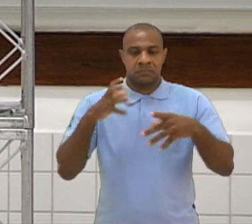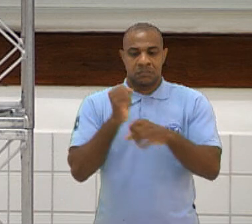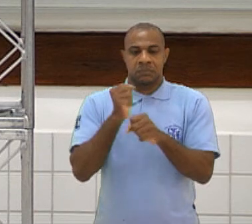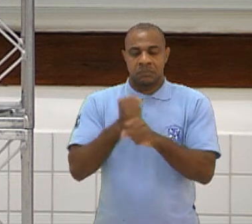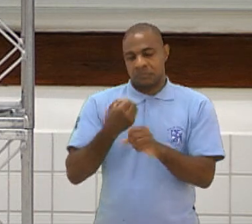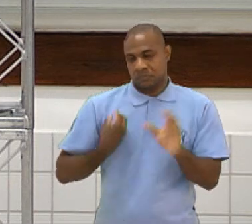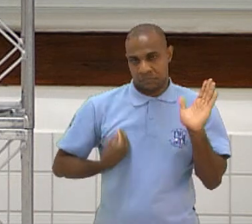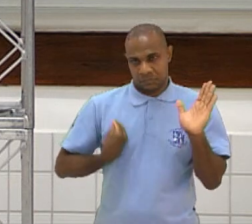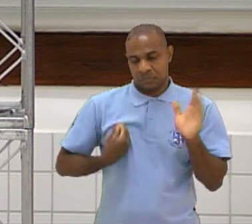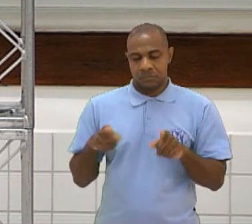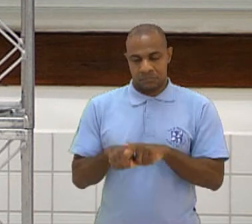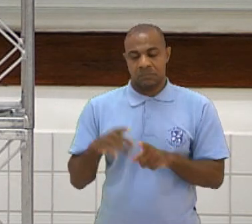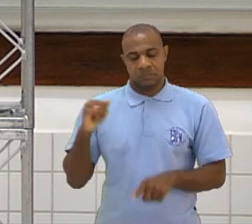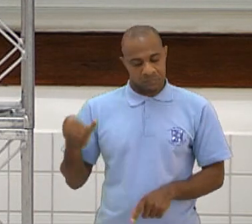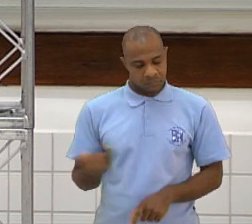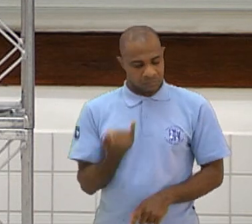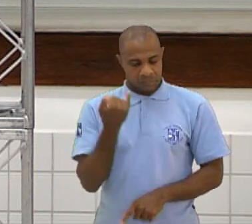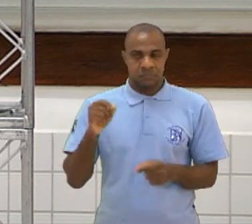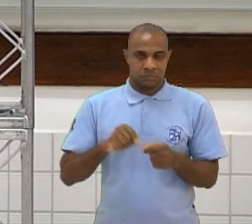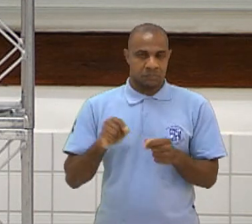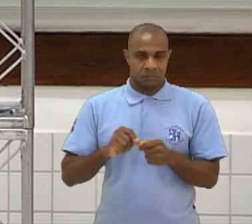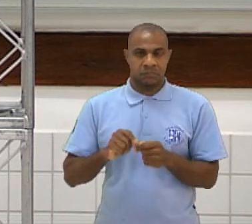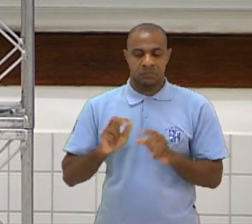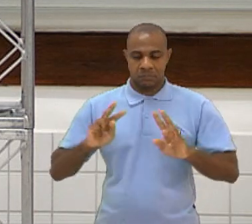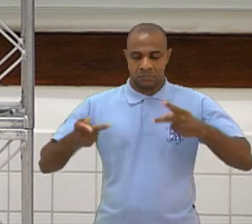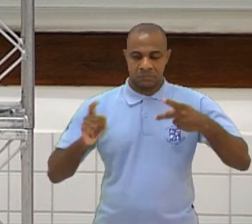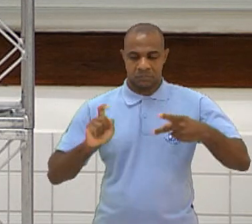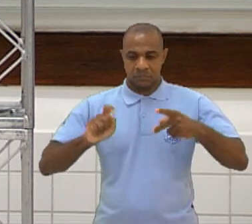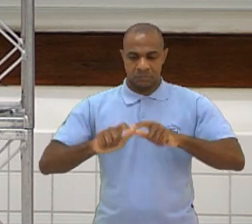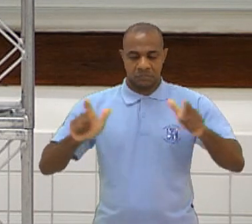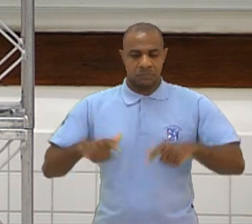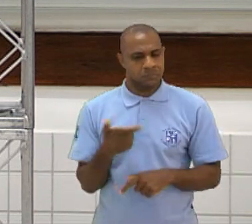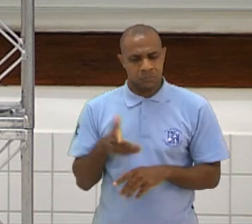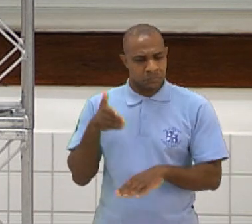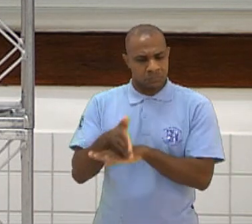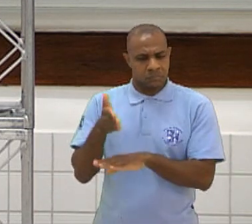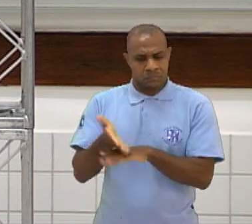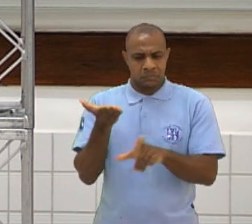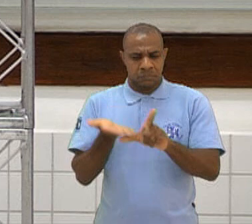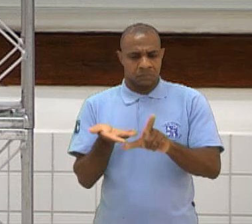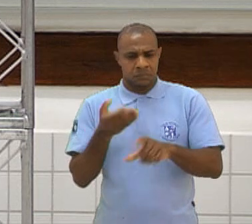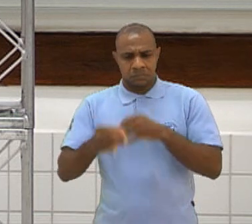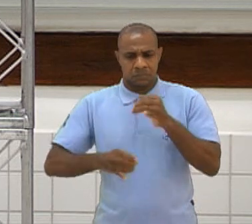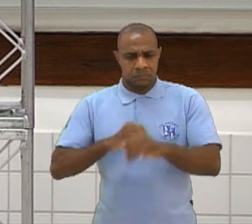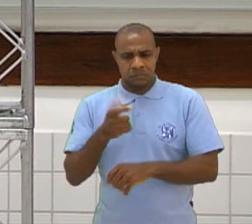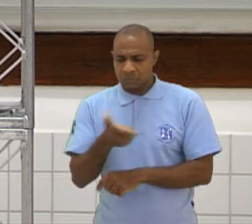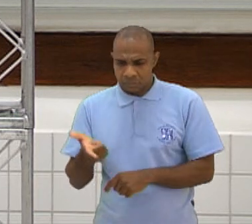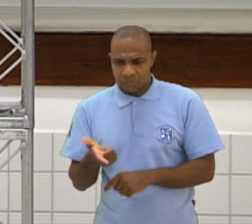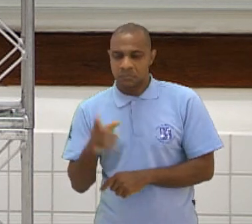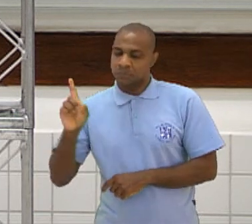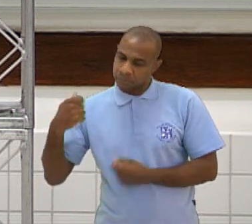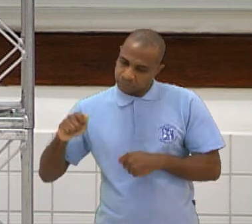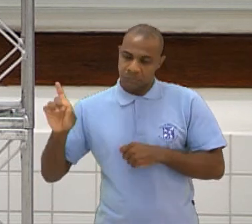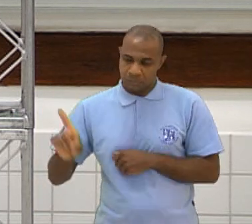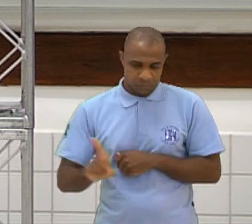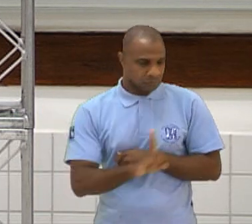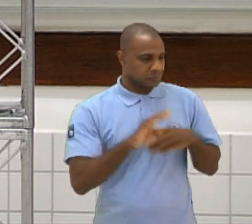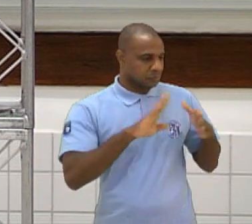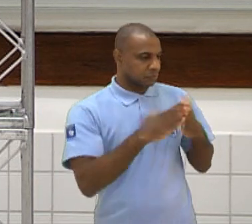presença. Importante também que você faça isso. Não tem acesso à internet? Vá até a sua escola para você retirar uma